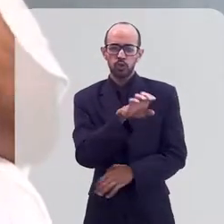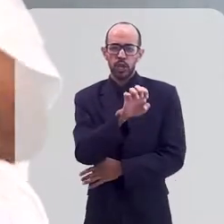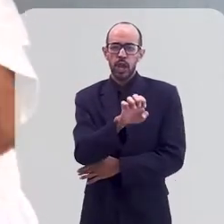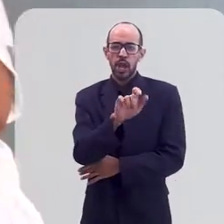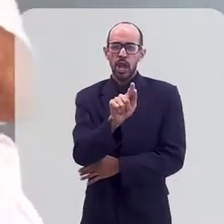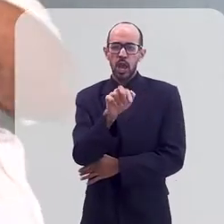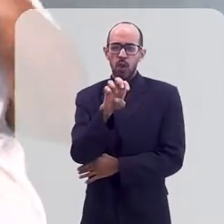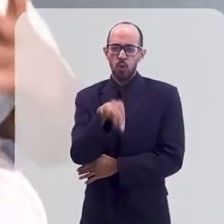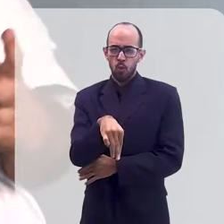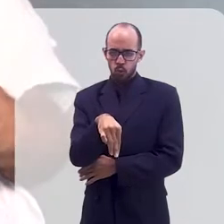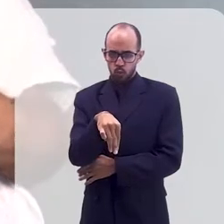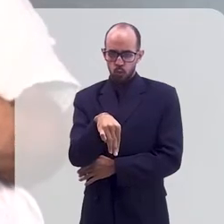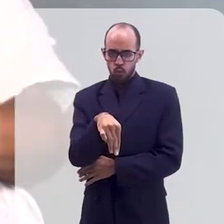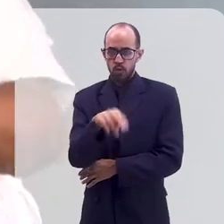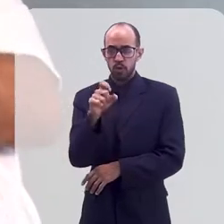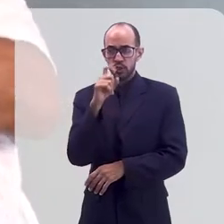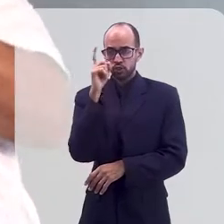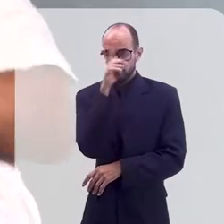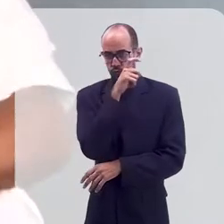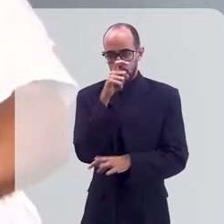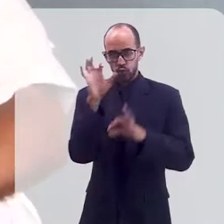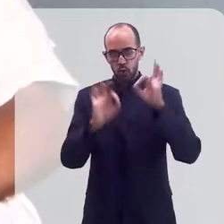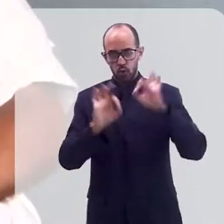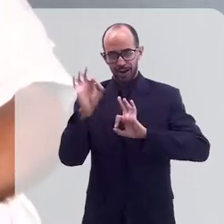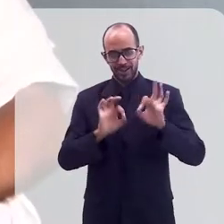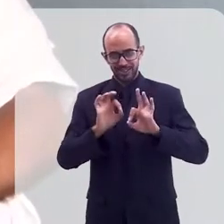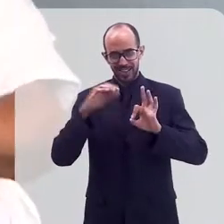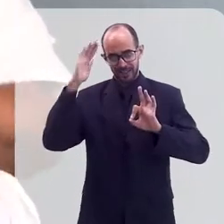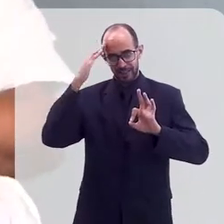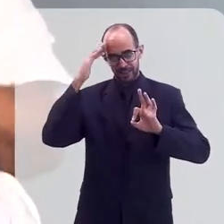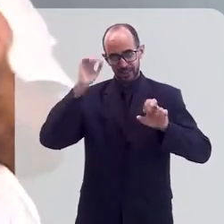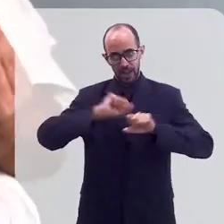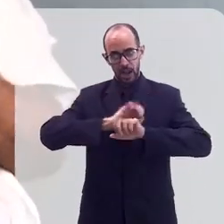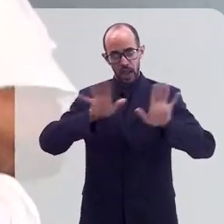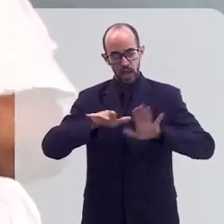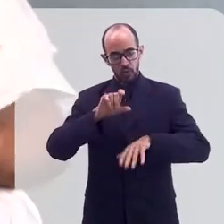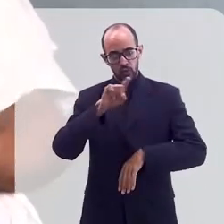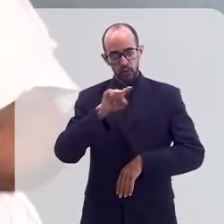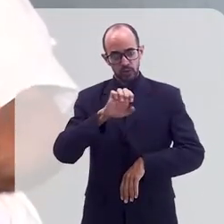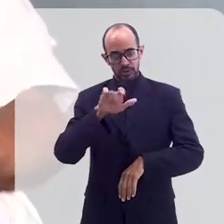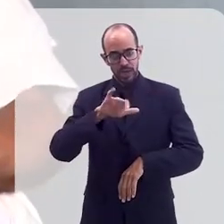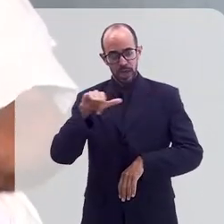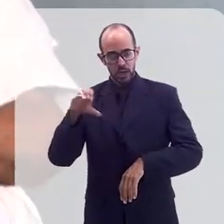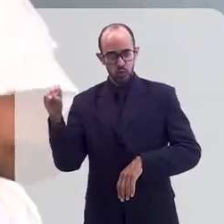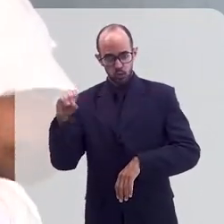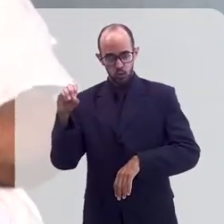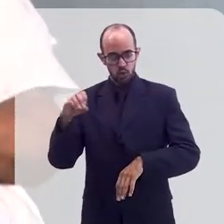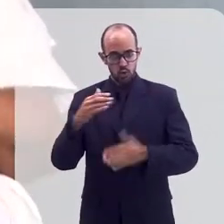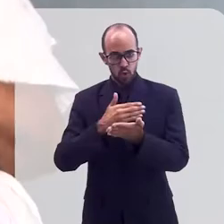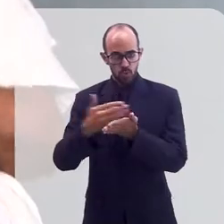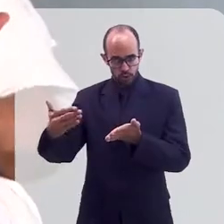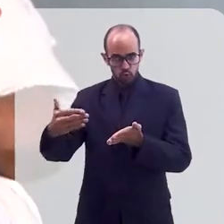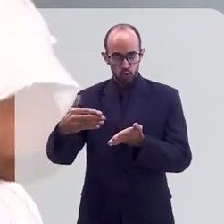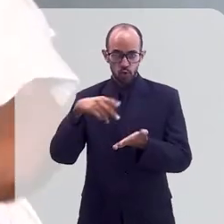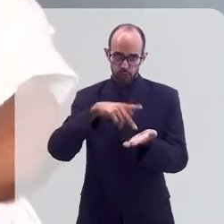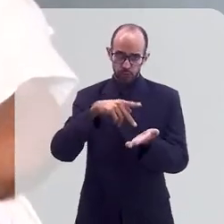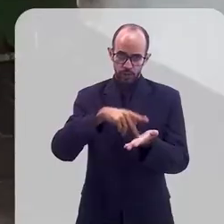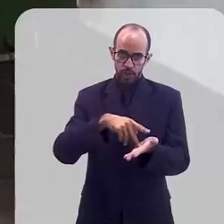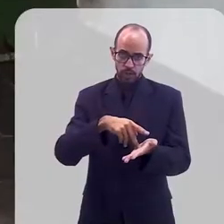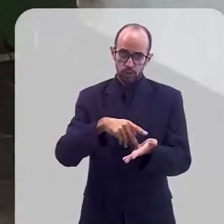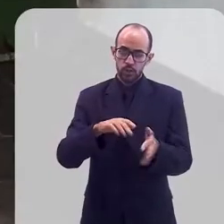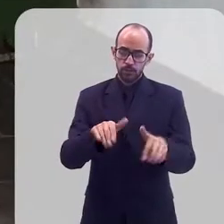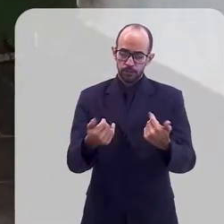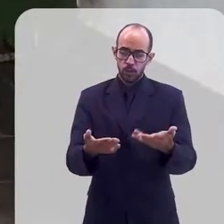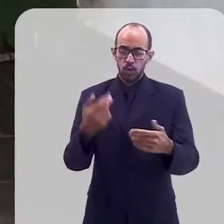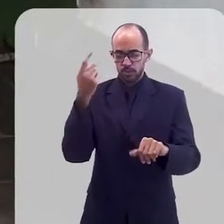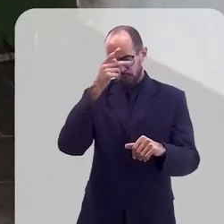difícil organizar e entender esse processo. Isso foi o zero, de fato, né? Se a gente está aí até hoje. Aí as